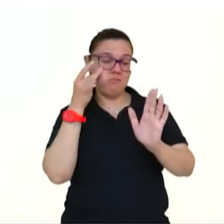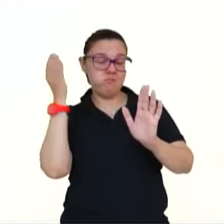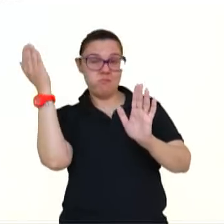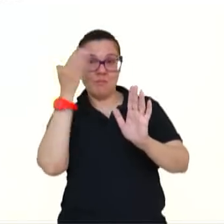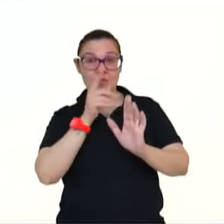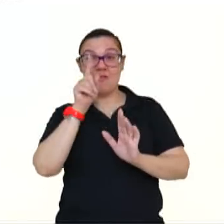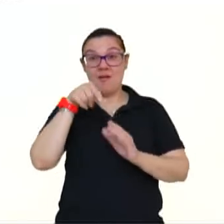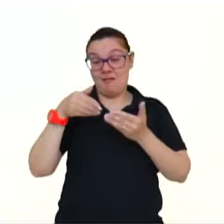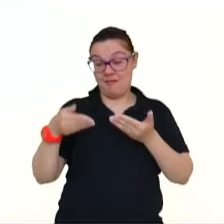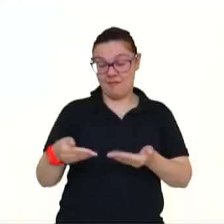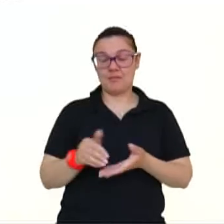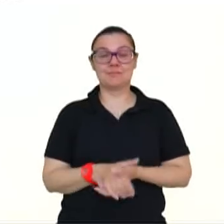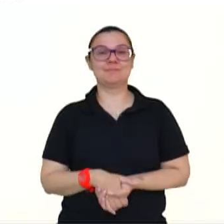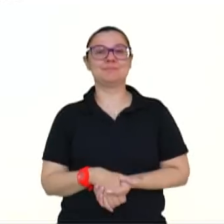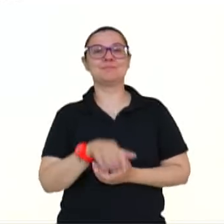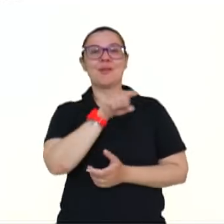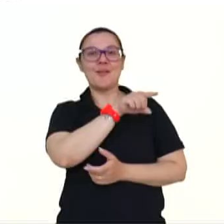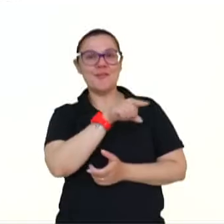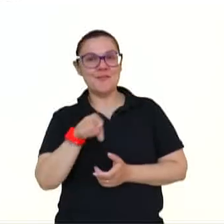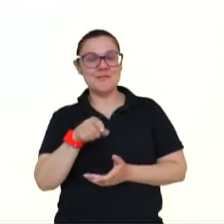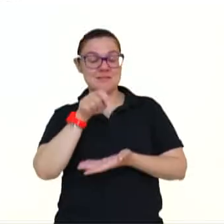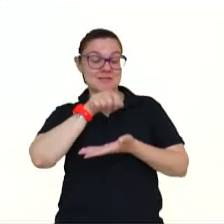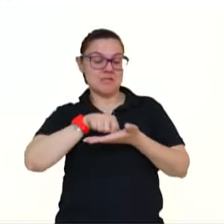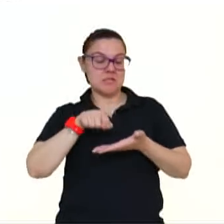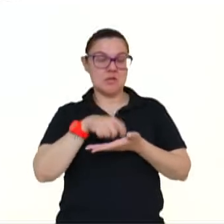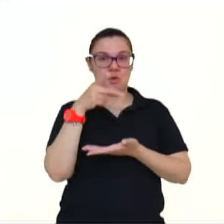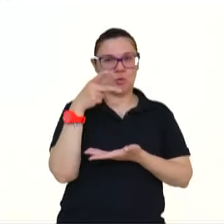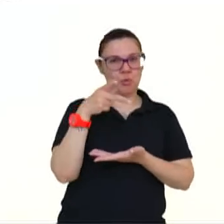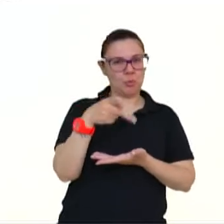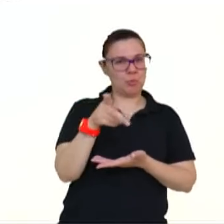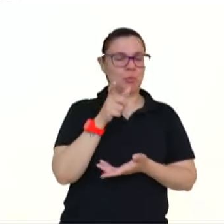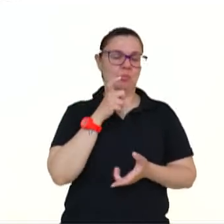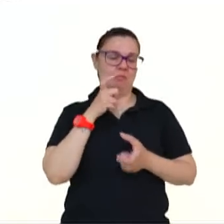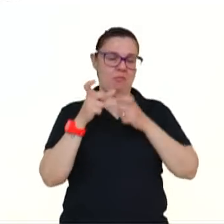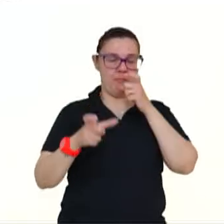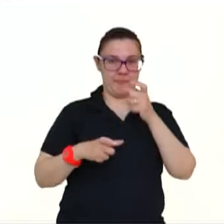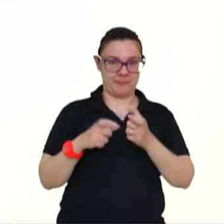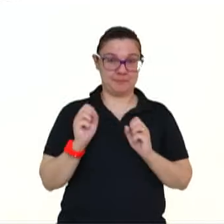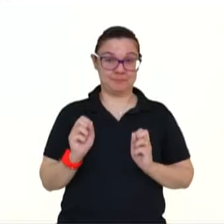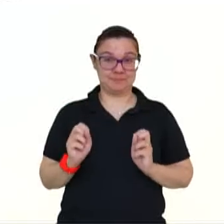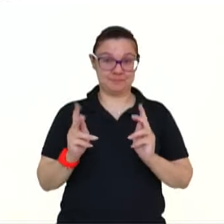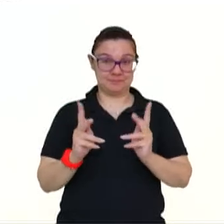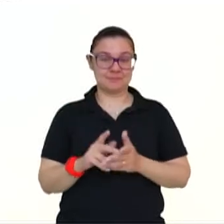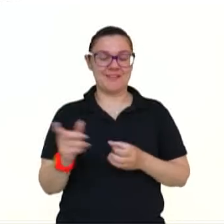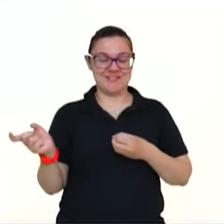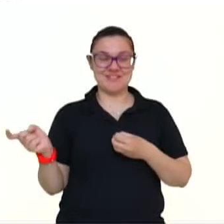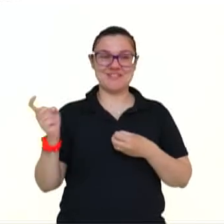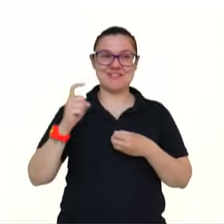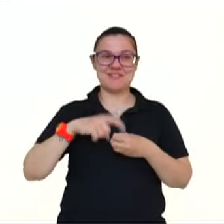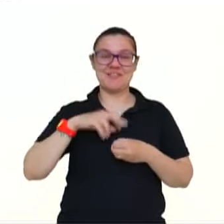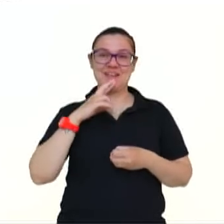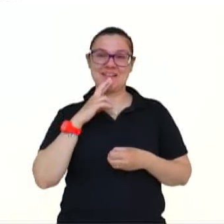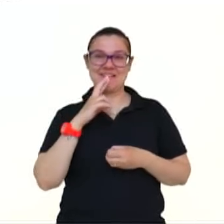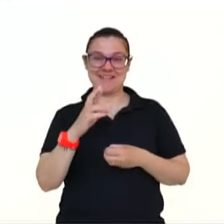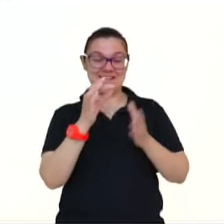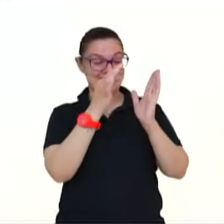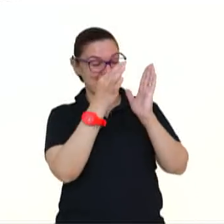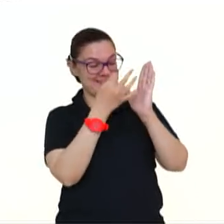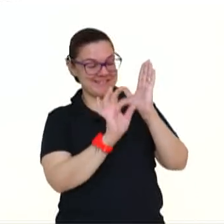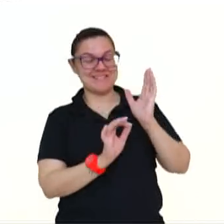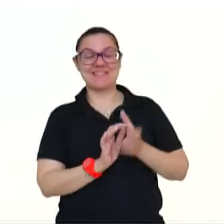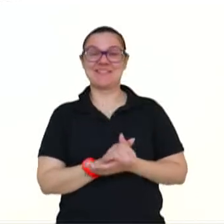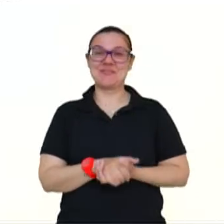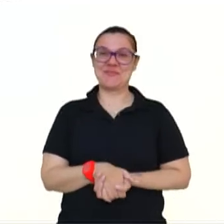um? Vocês vão escrever com as palavras de vocês. E já voltamos para fazer